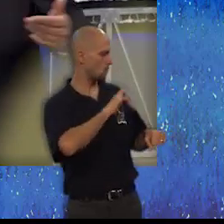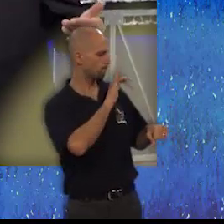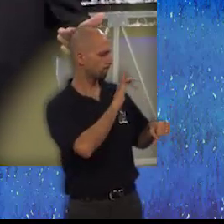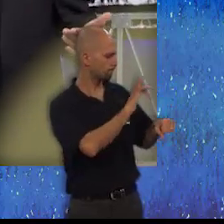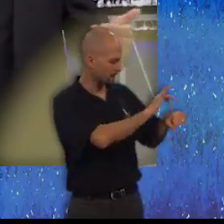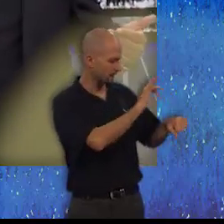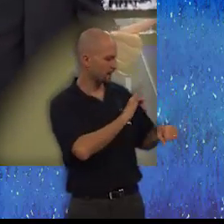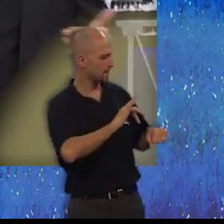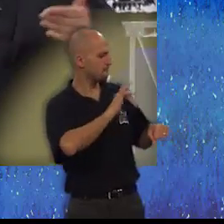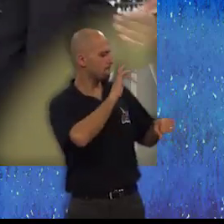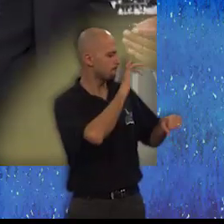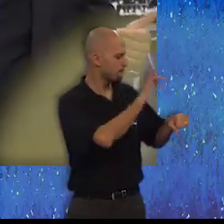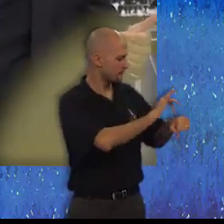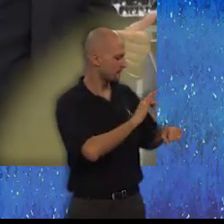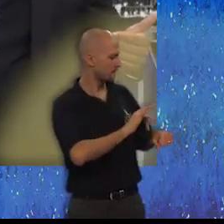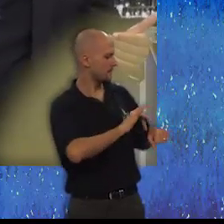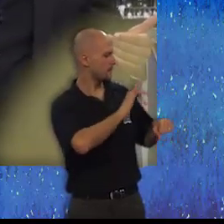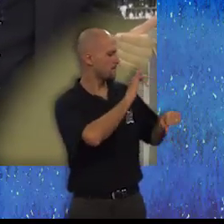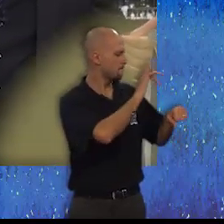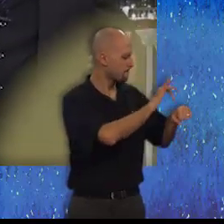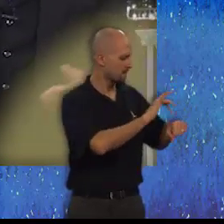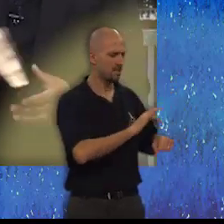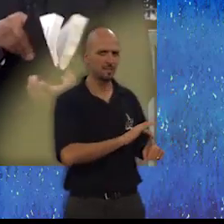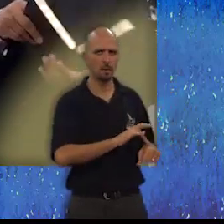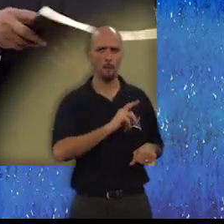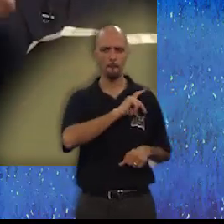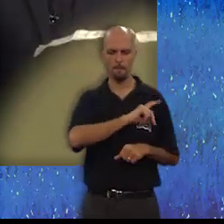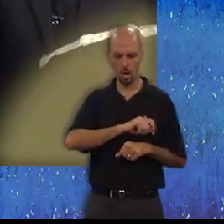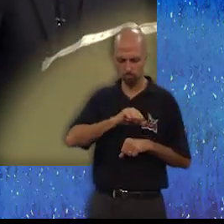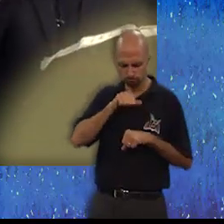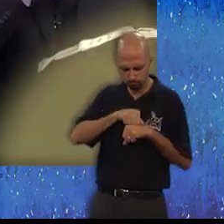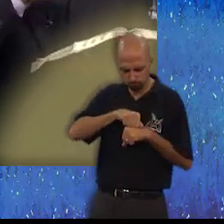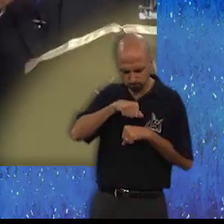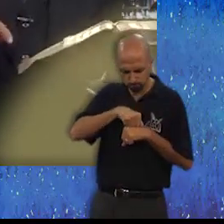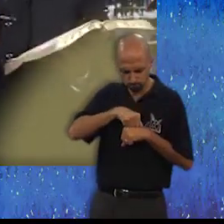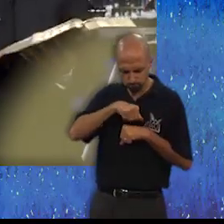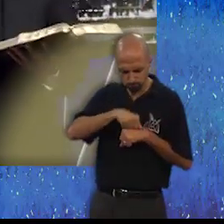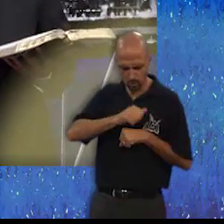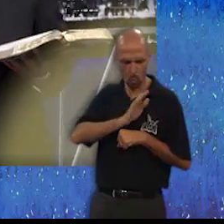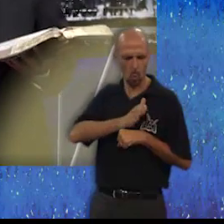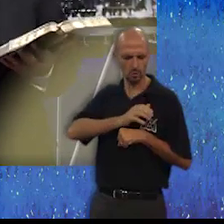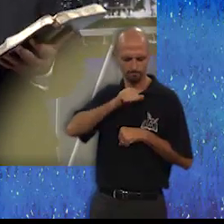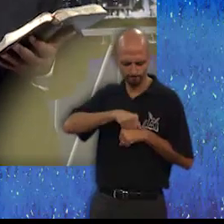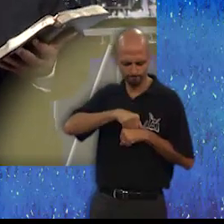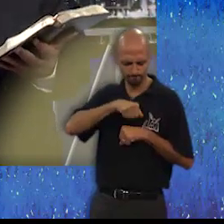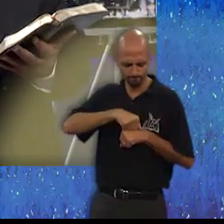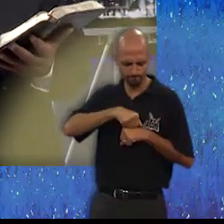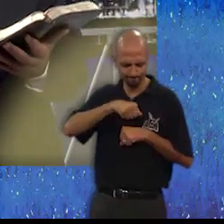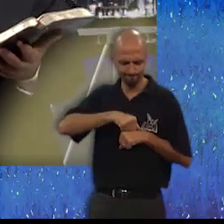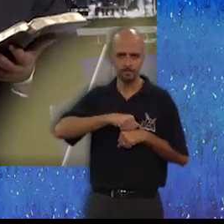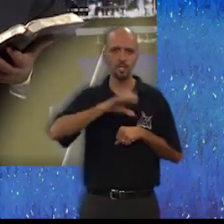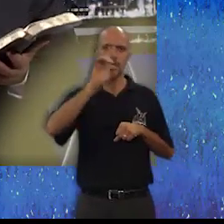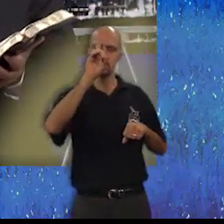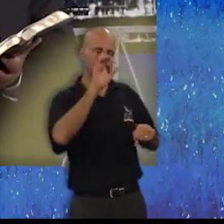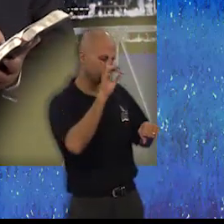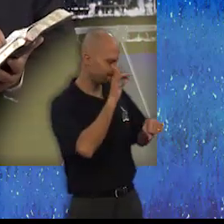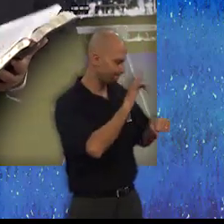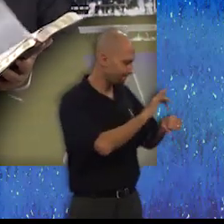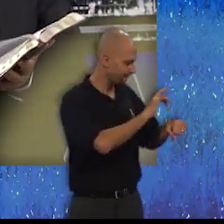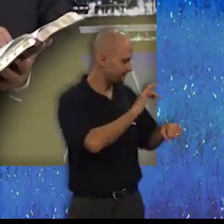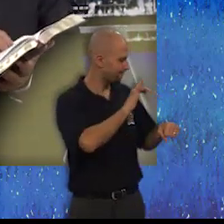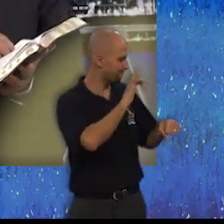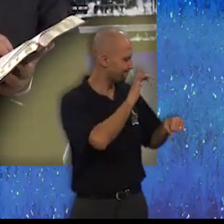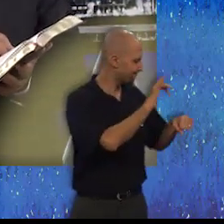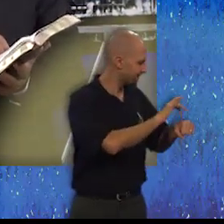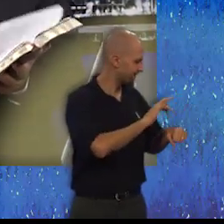ele não aceitava, não abria o coração. Agora, tem uma coisa na história de Saulo que eu preciso falar para você. Tem